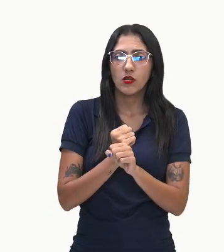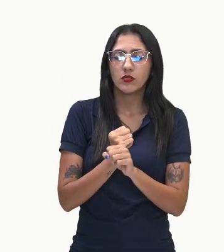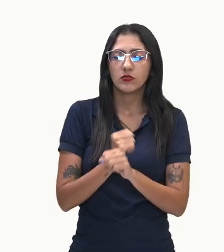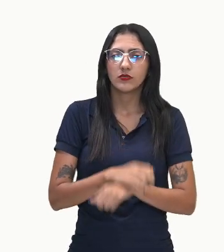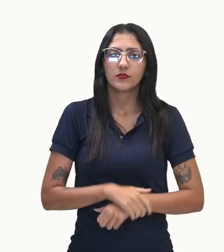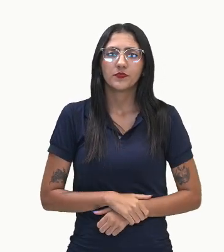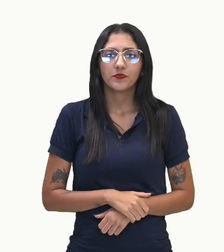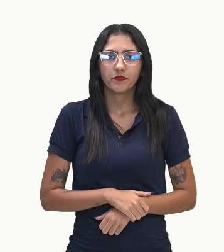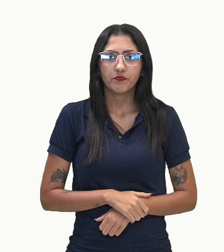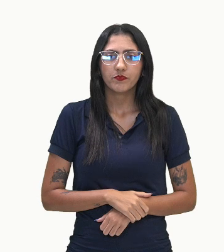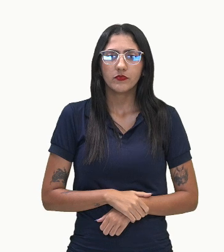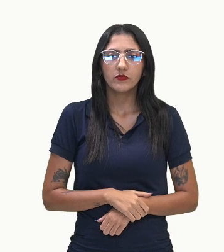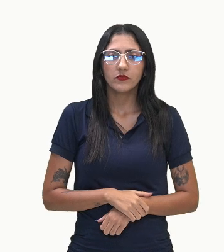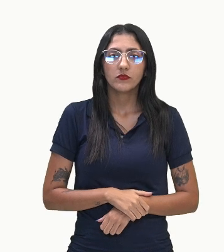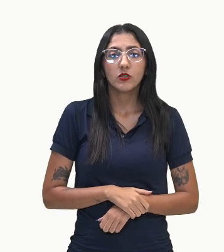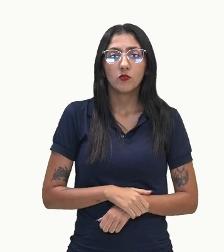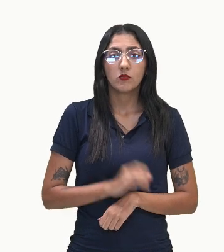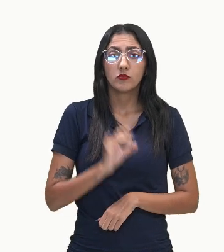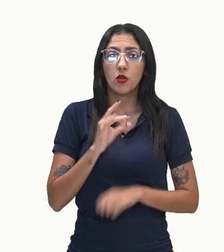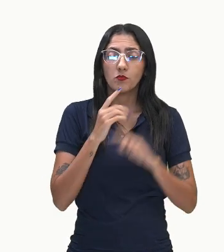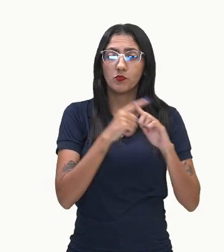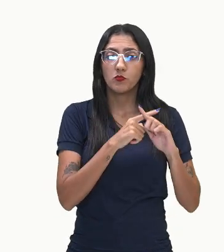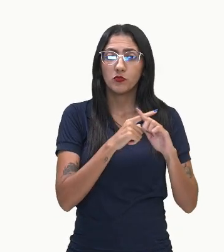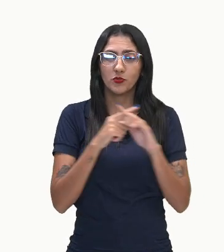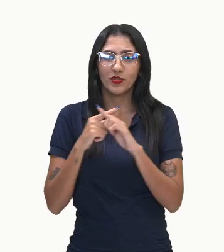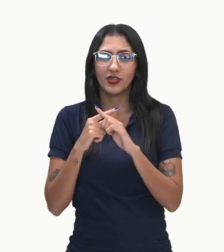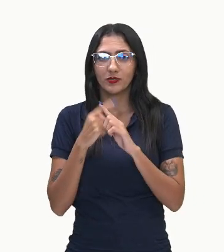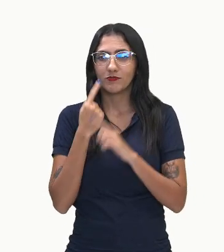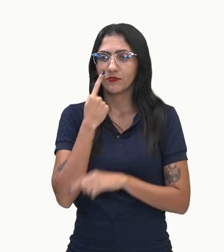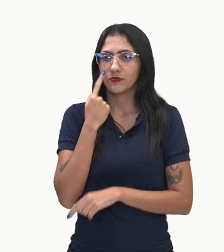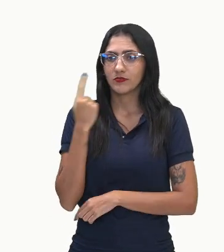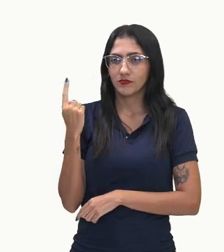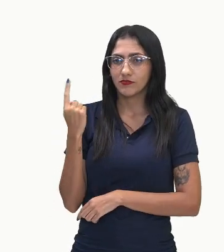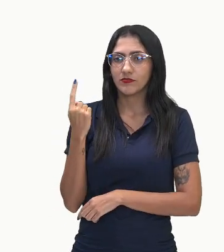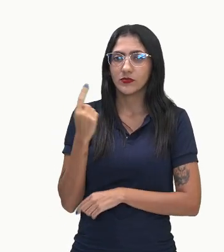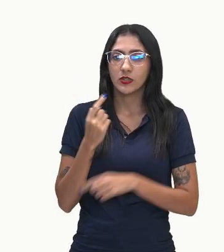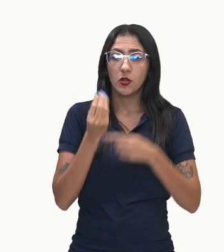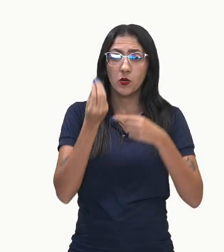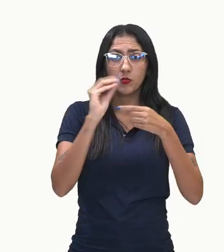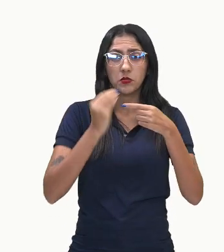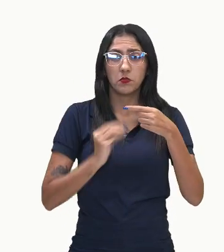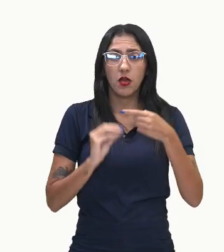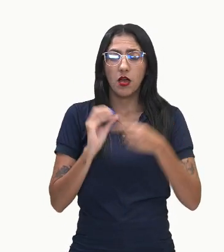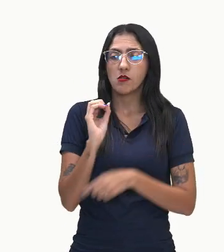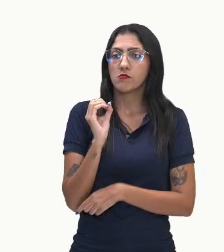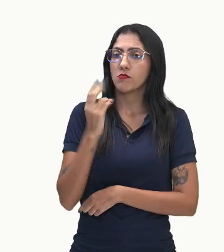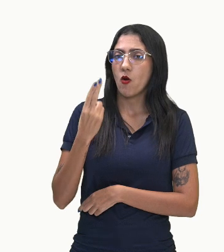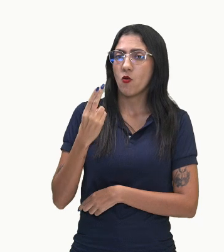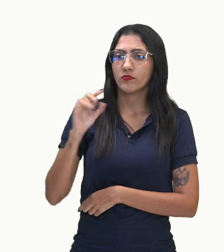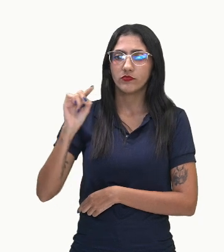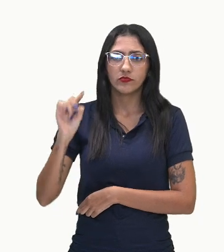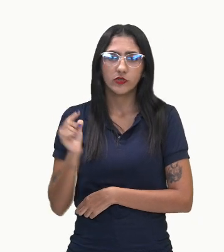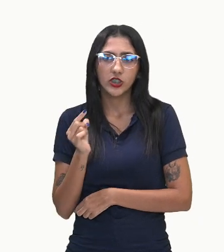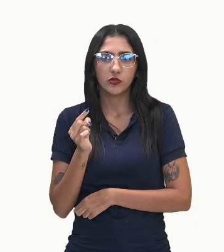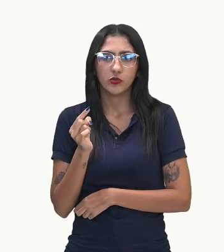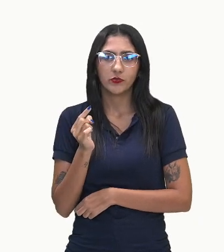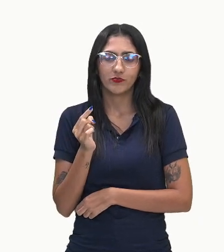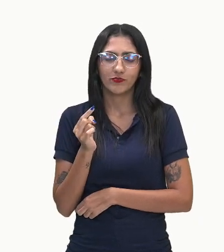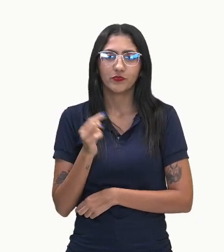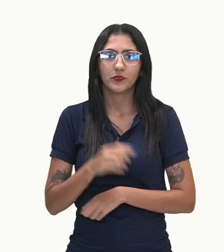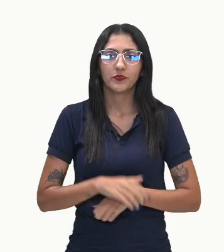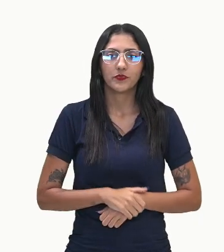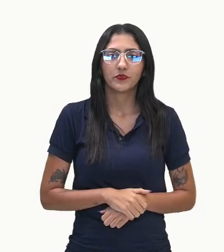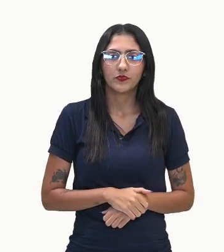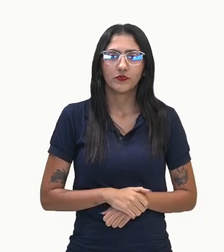faço? Eu multiplico o valor percentual, pode ser na forma de fração ou na forma decimal, pelo valor original.